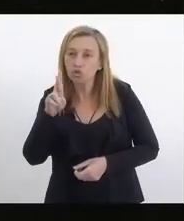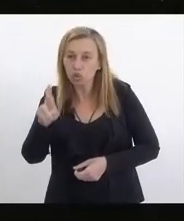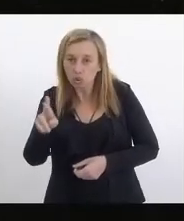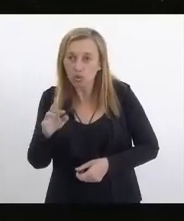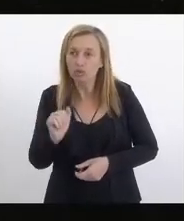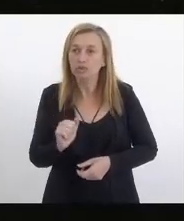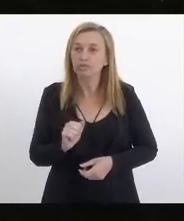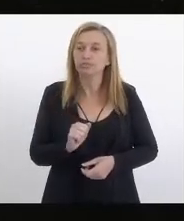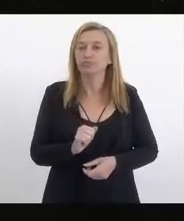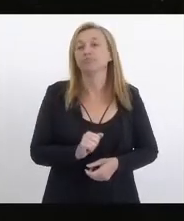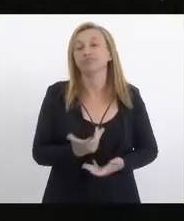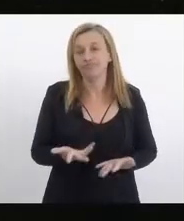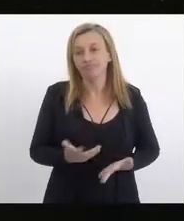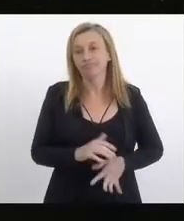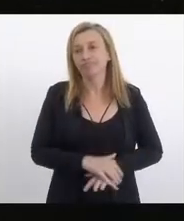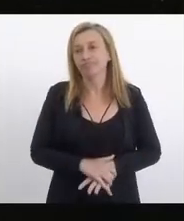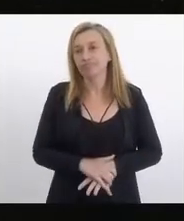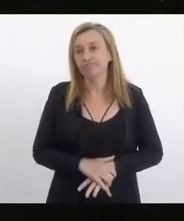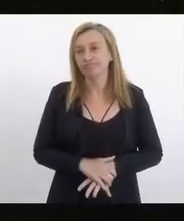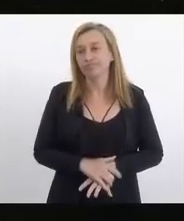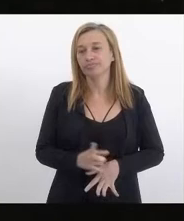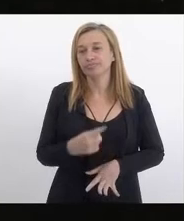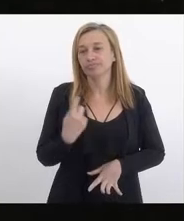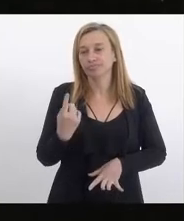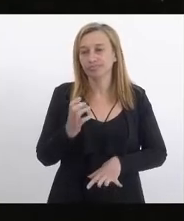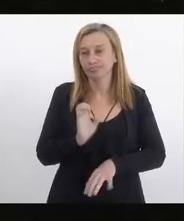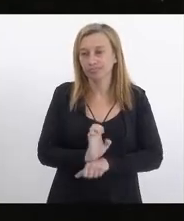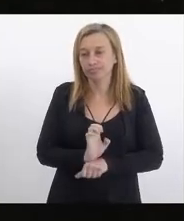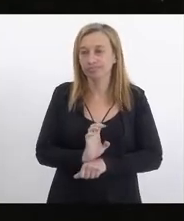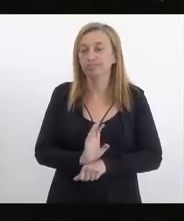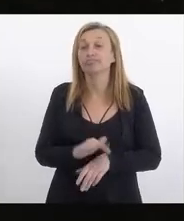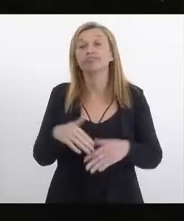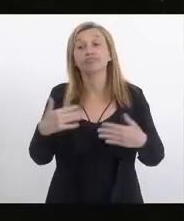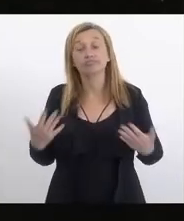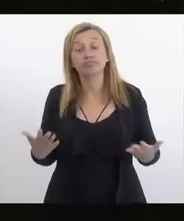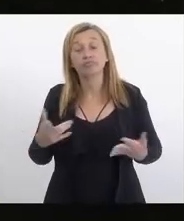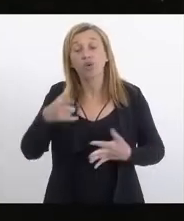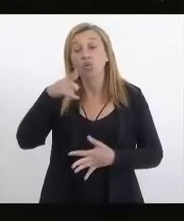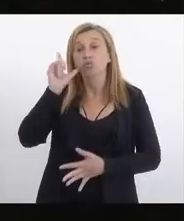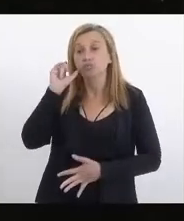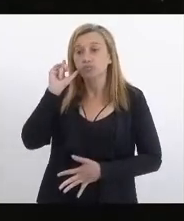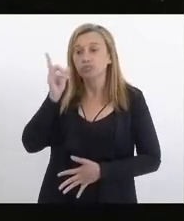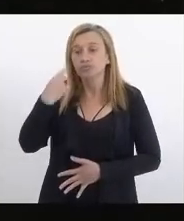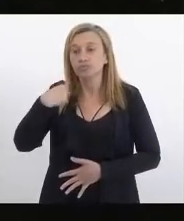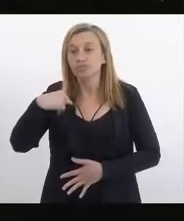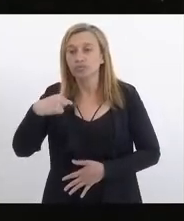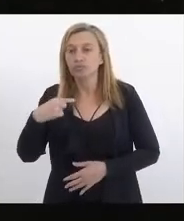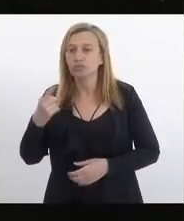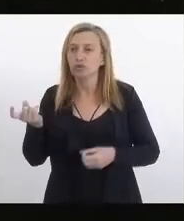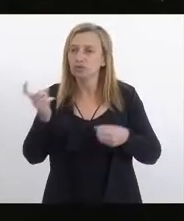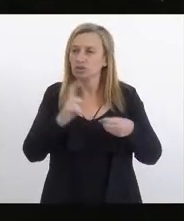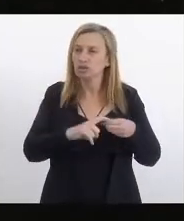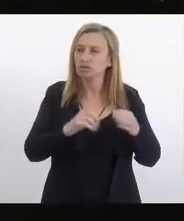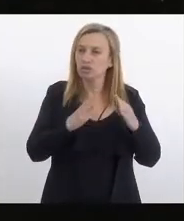infracionando a folha do nosso Estado. E eu ontem, indo embora, quando recebi uma ligação